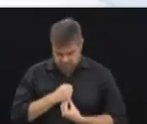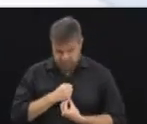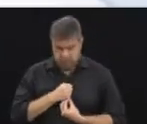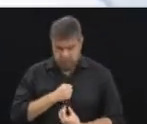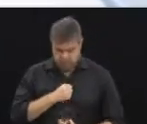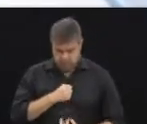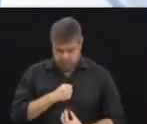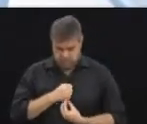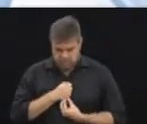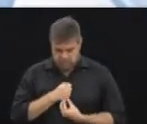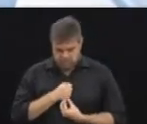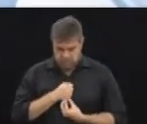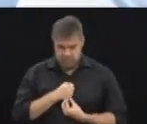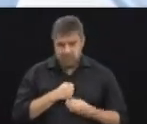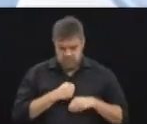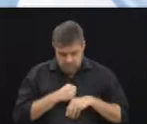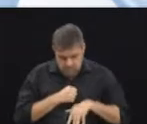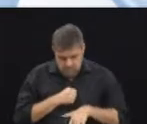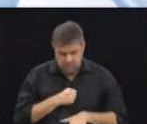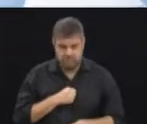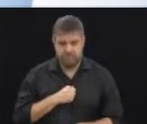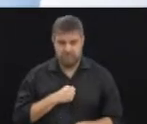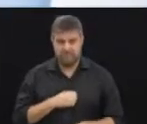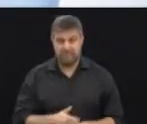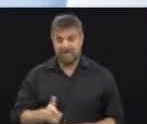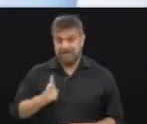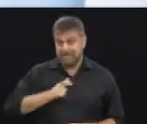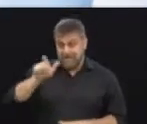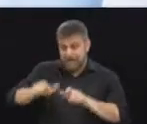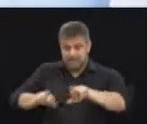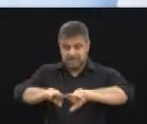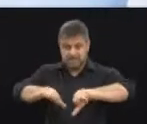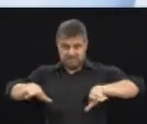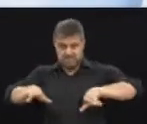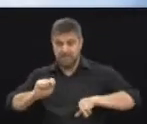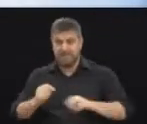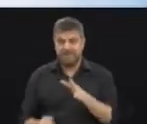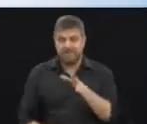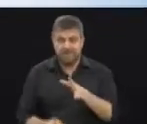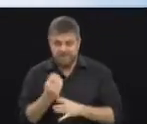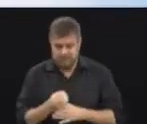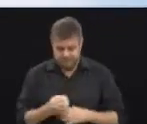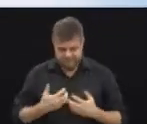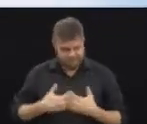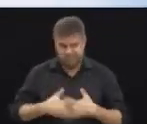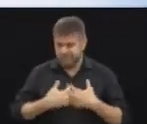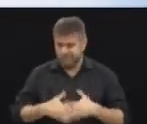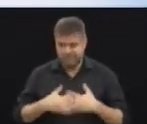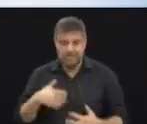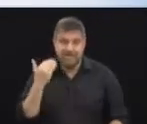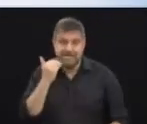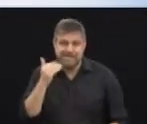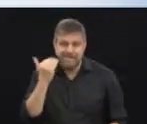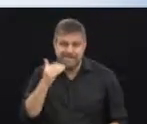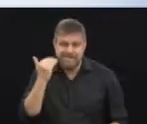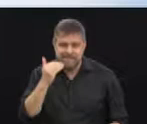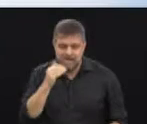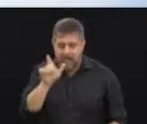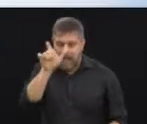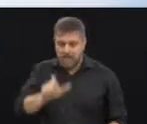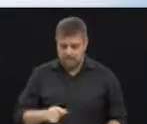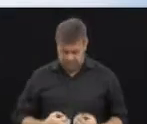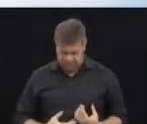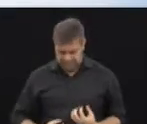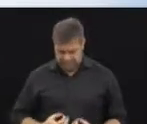impedem esse refluxo gastroesofágico. Em algumas situações esse mecanismo não funciona bem ou ele pode falhar e daí a pessoa